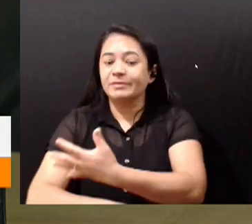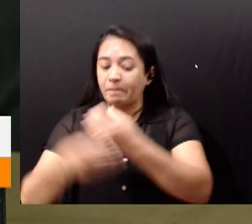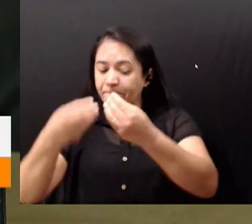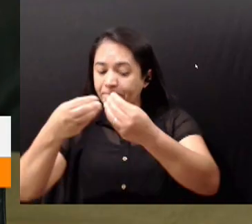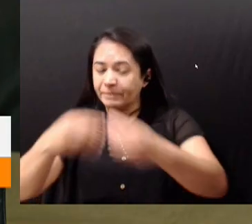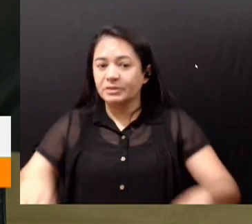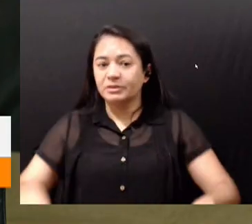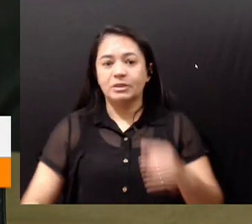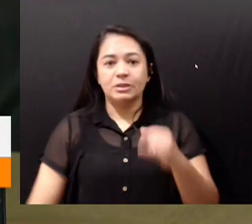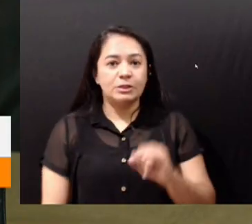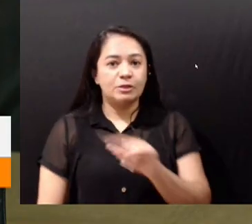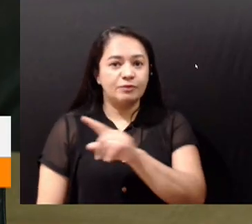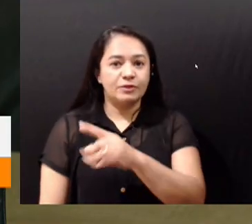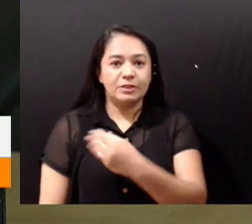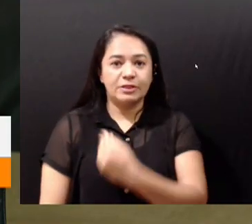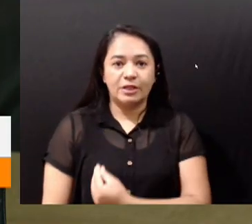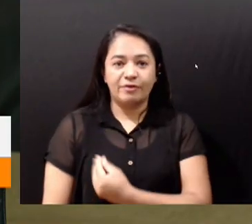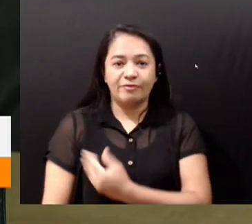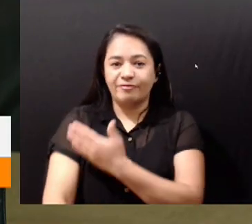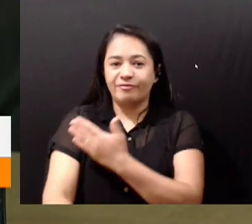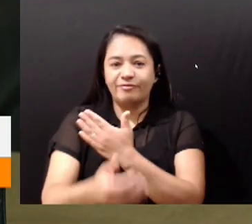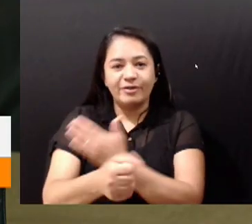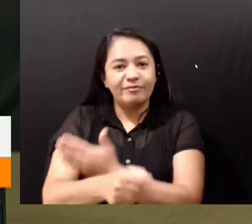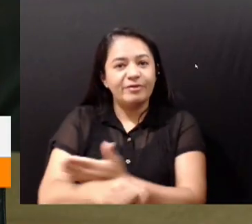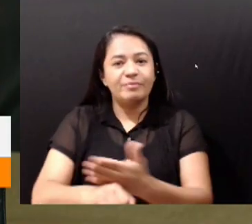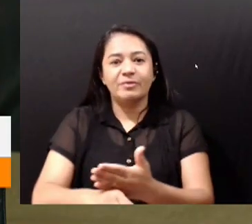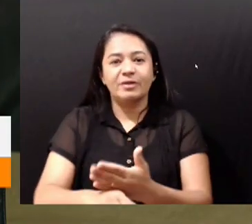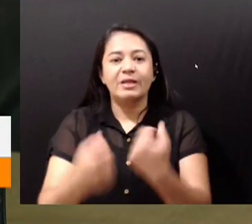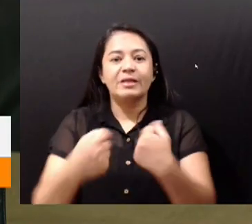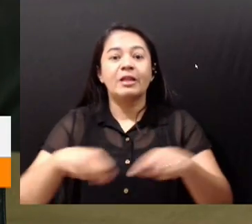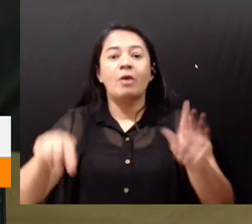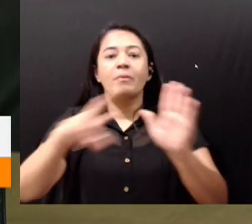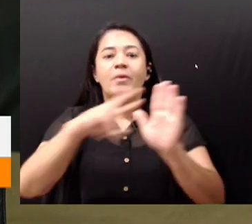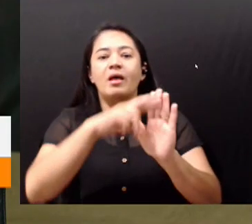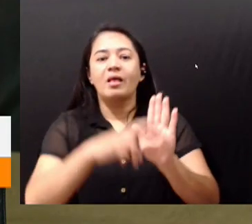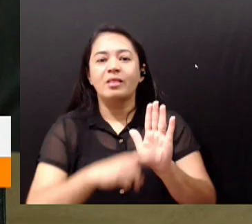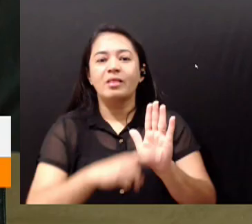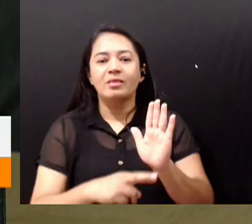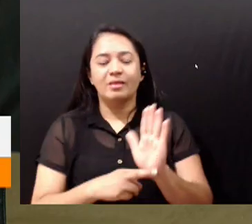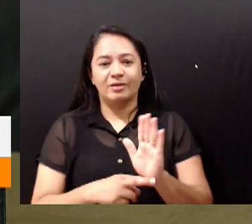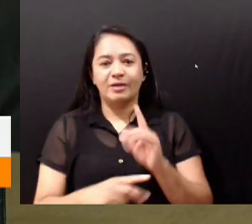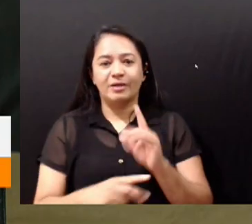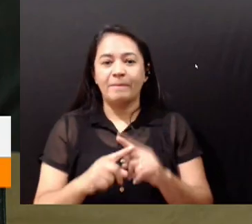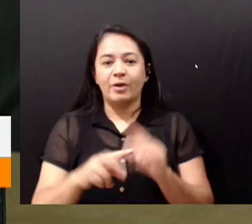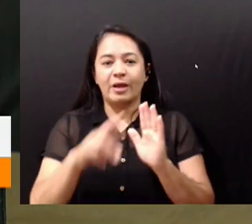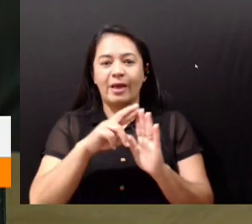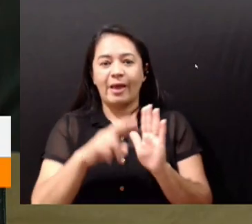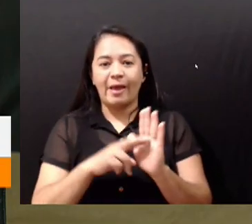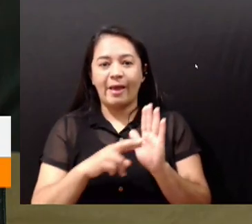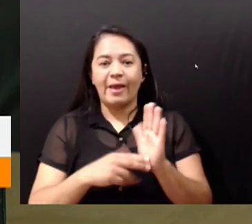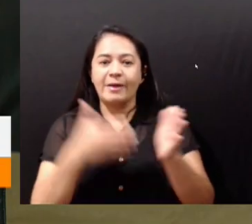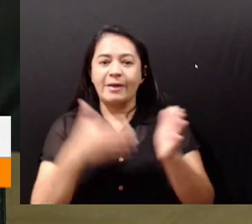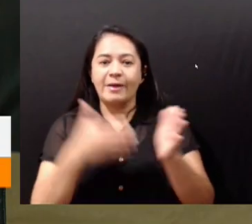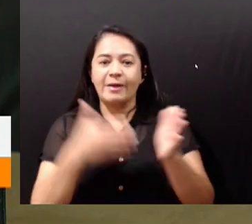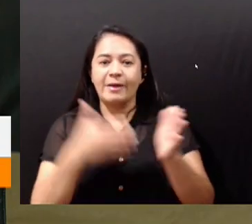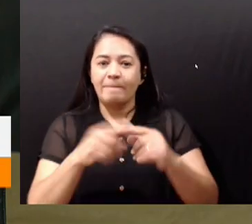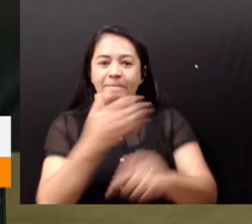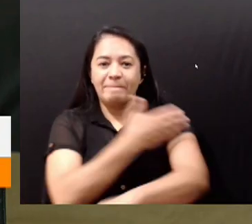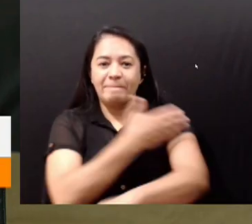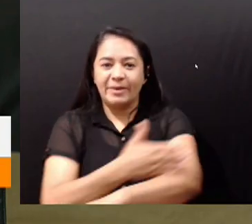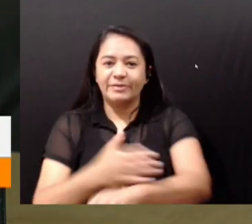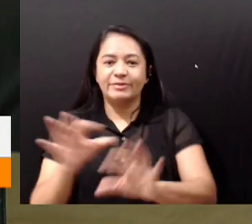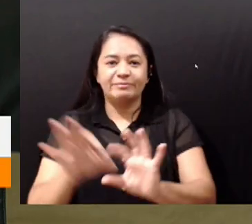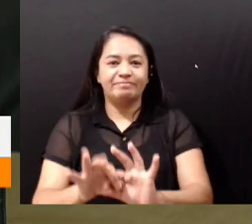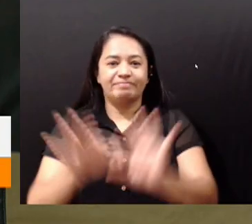por princípios, não precisa de regras. As regras limitam e os princípios libertam.